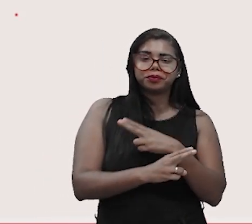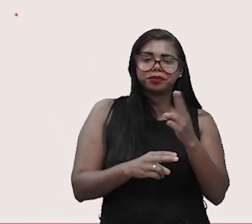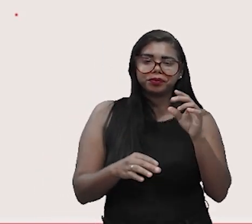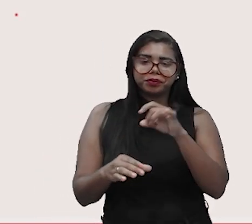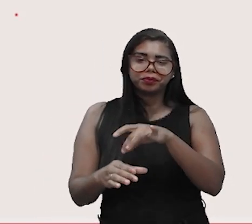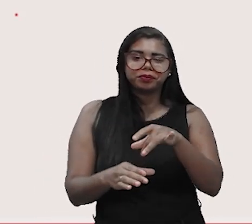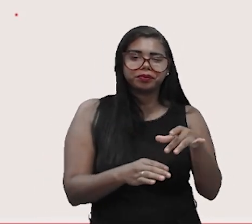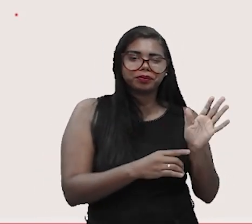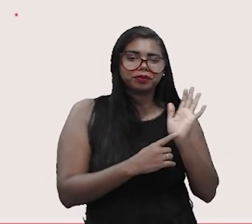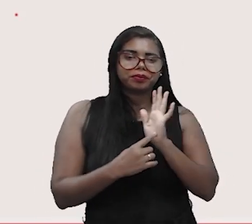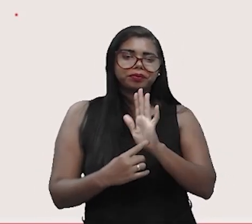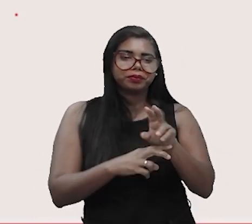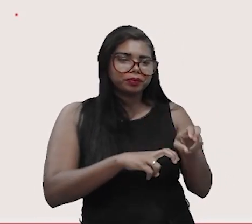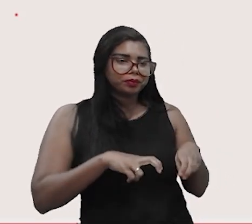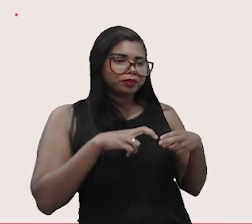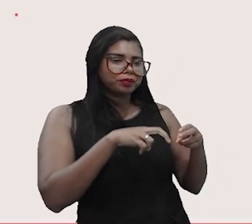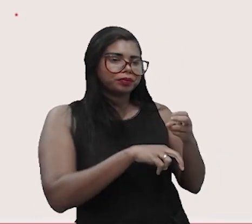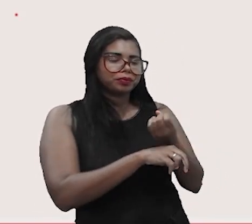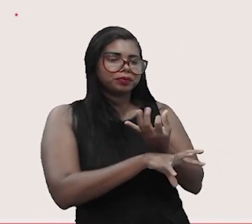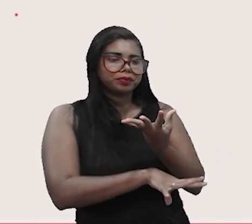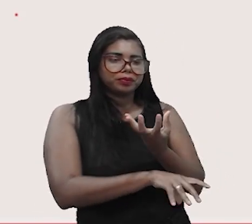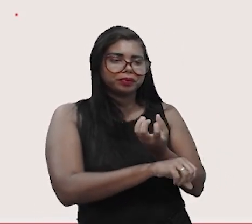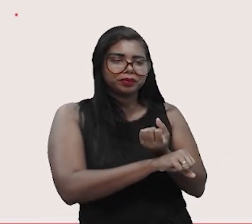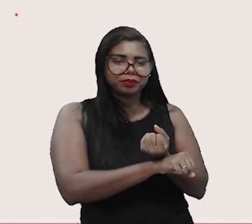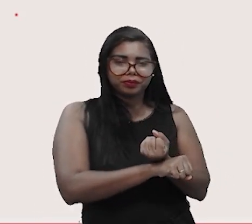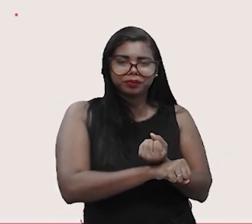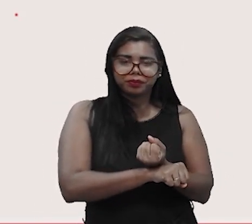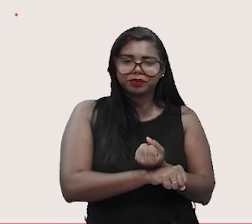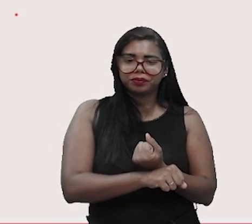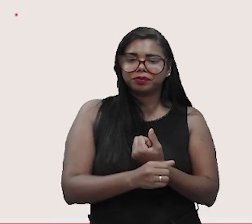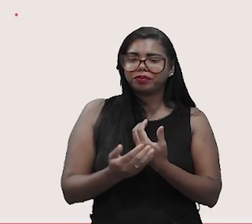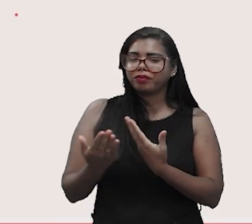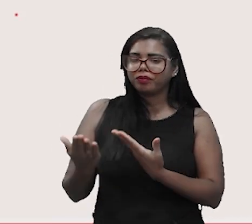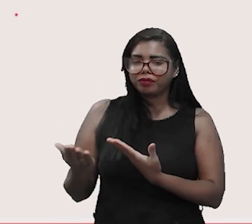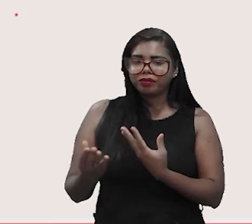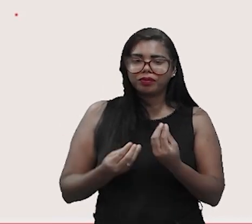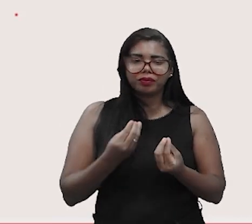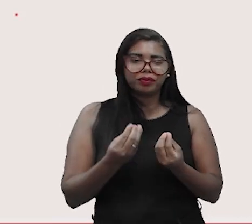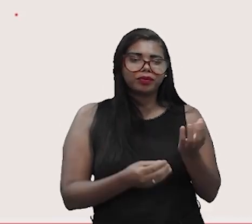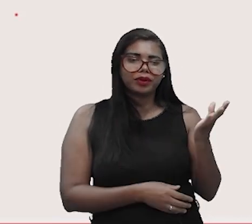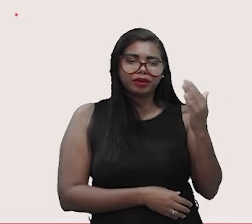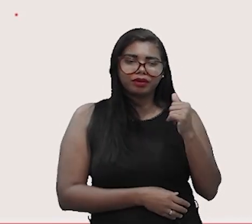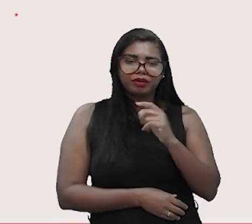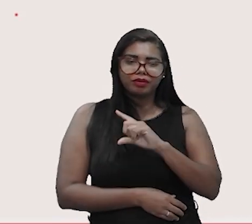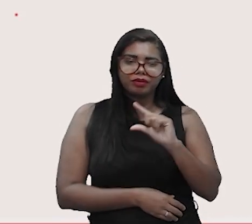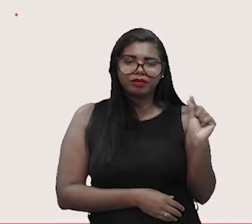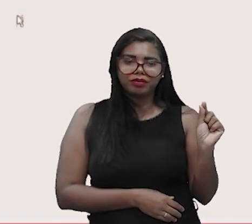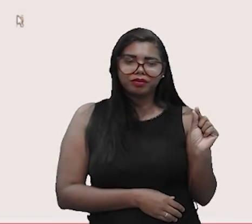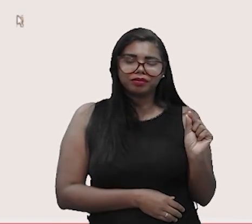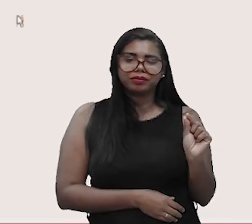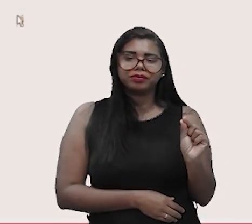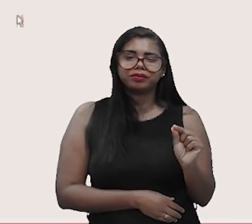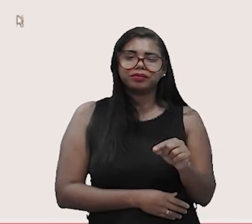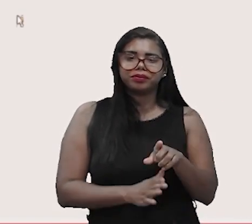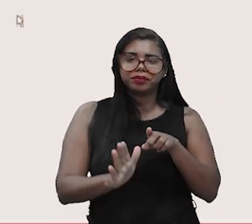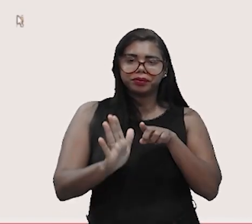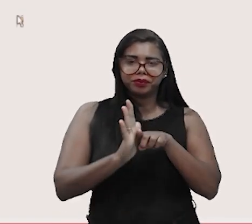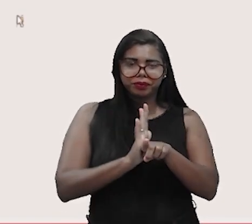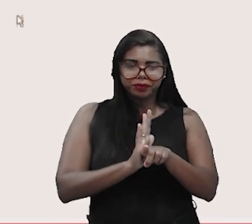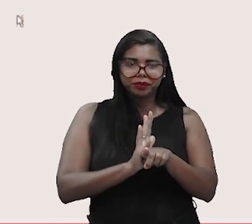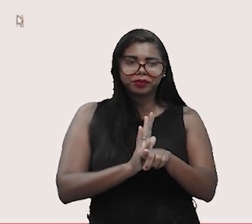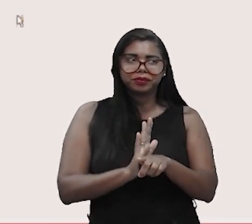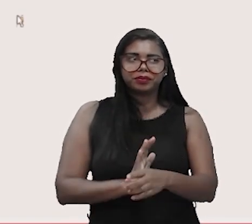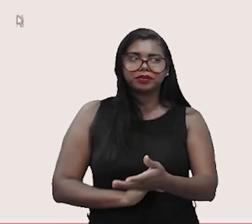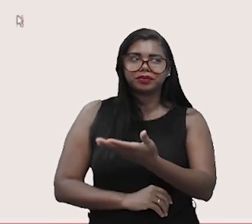nação, sertão sem fim. Ô Manuel Miguelinho, vamos embora. Na questão, vai na questão